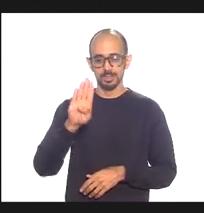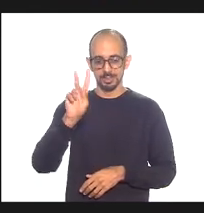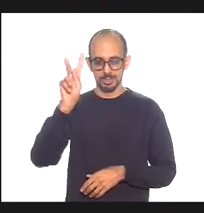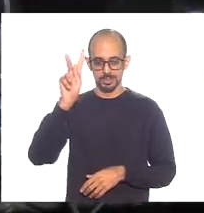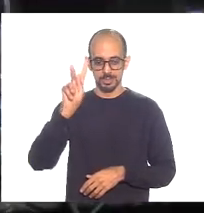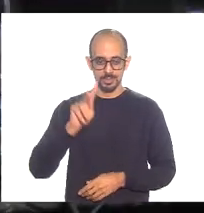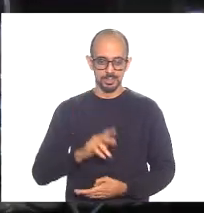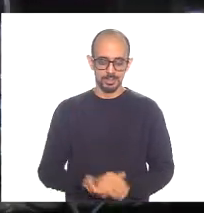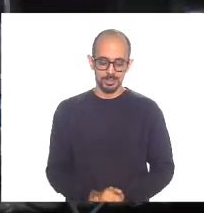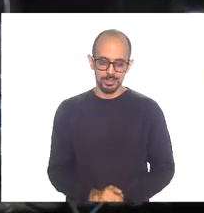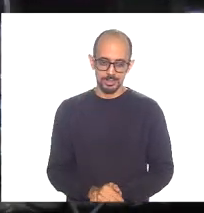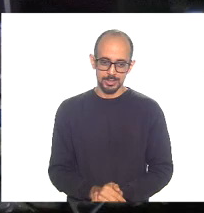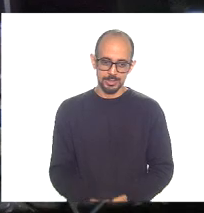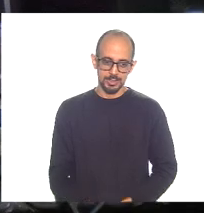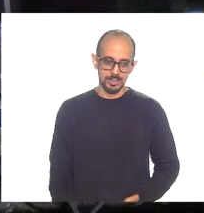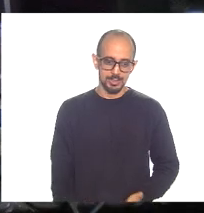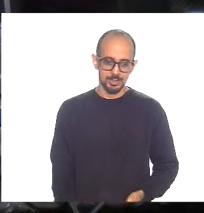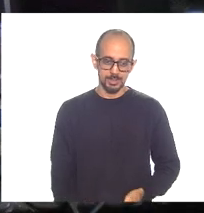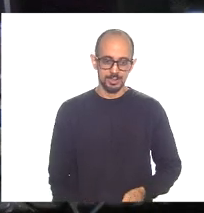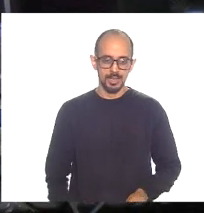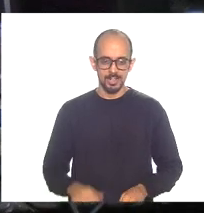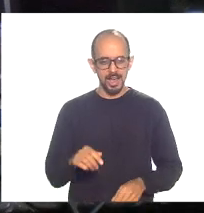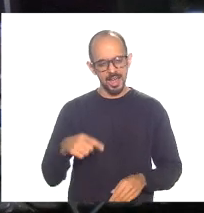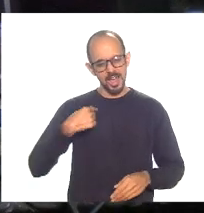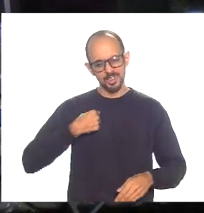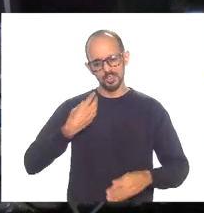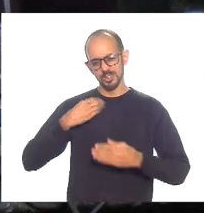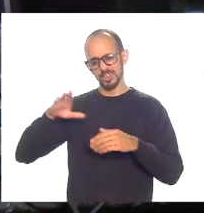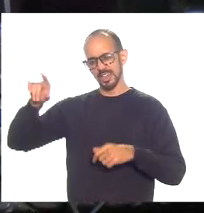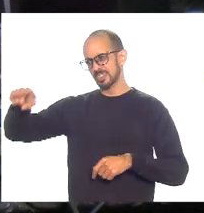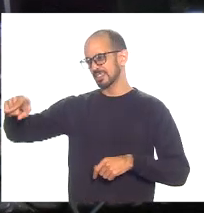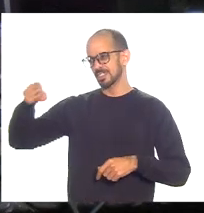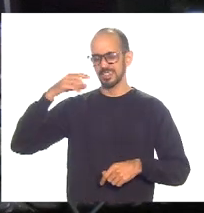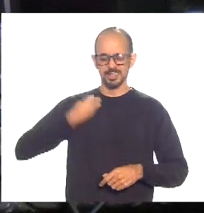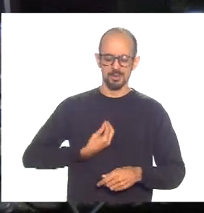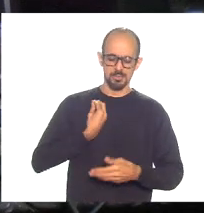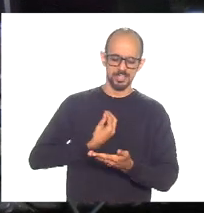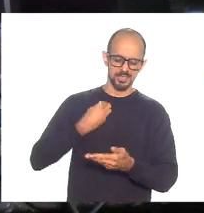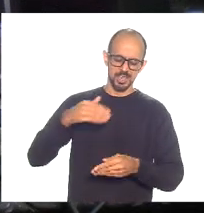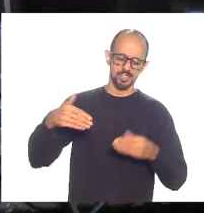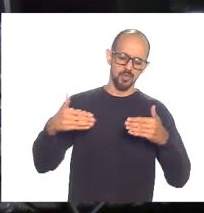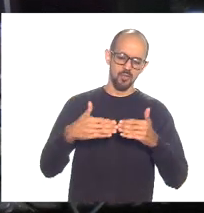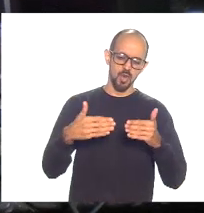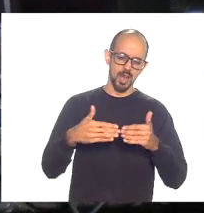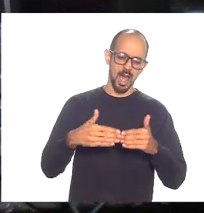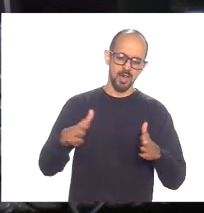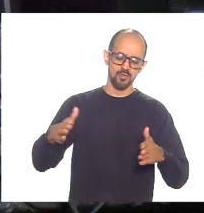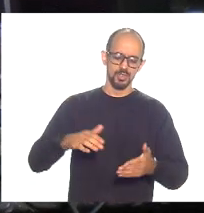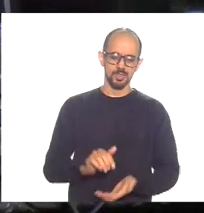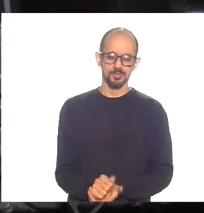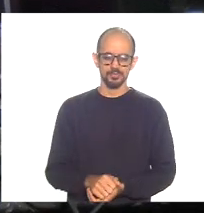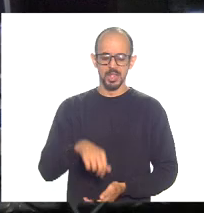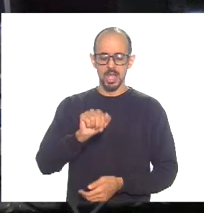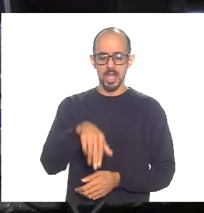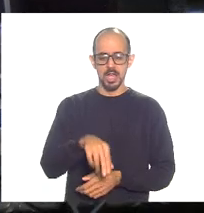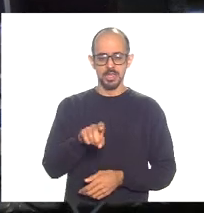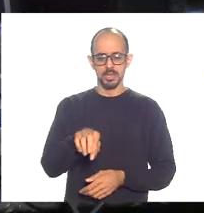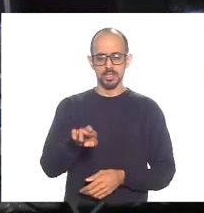Deputado Alexandre Knoploch. Ah, está aqui presente, favorável. Deputado Anderson Alexandre.